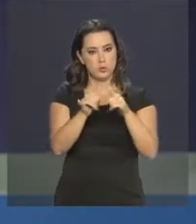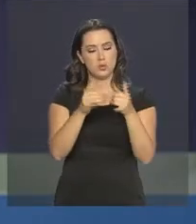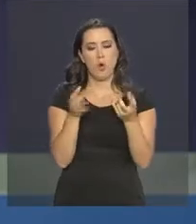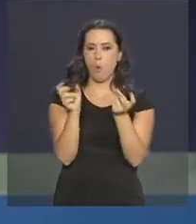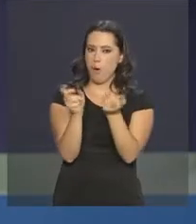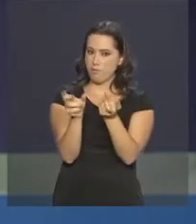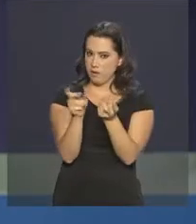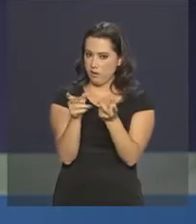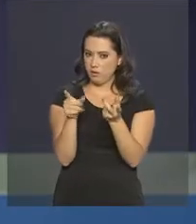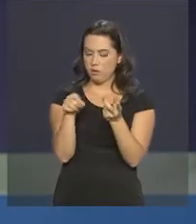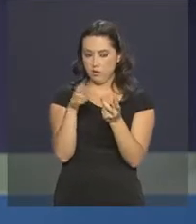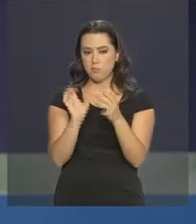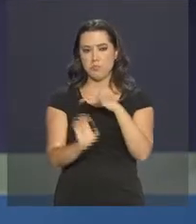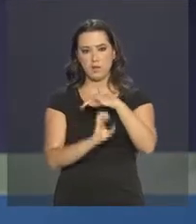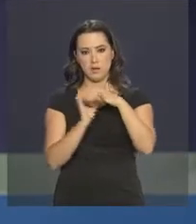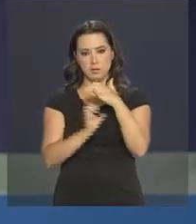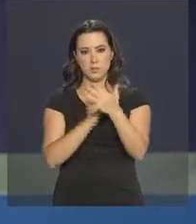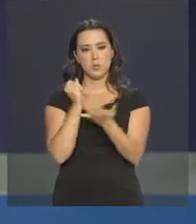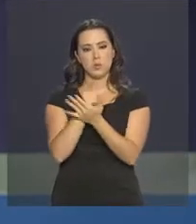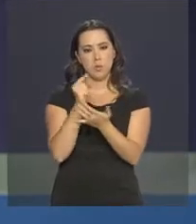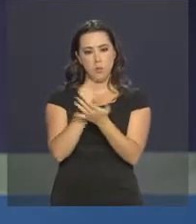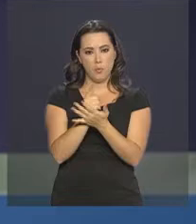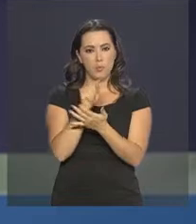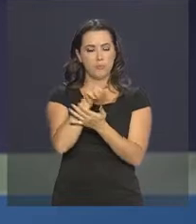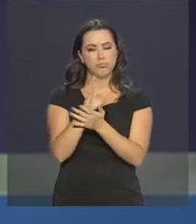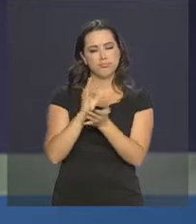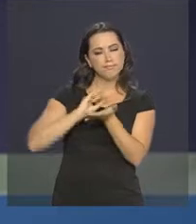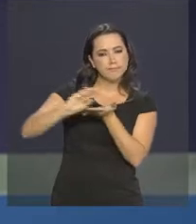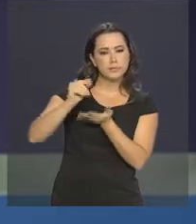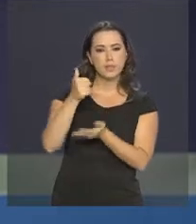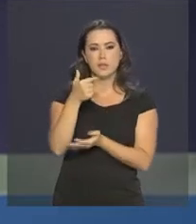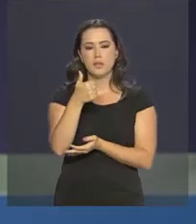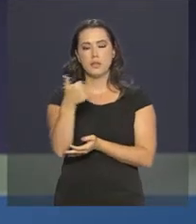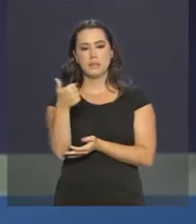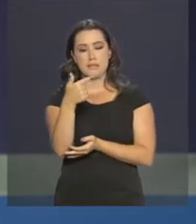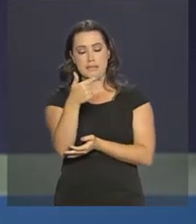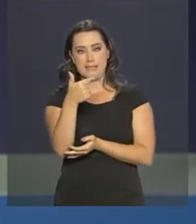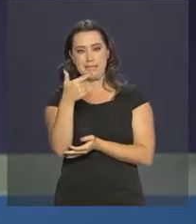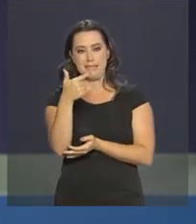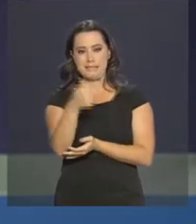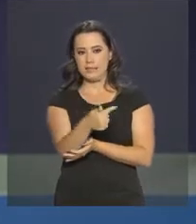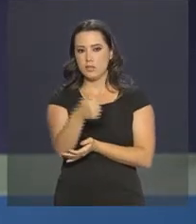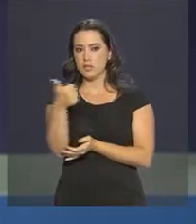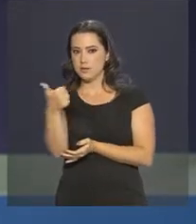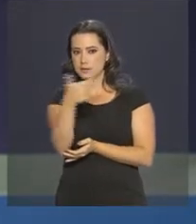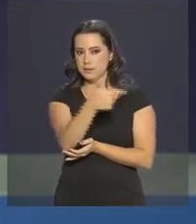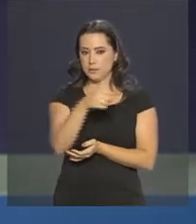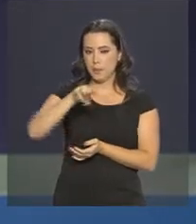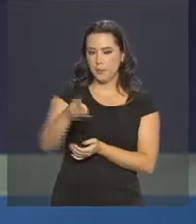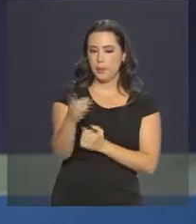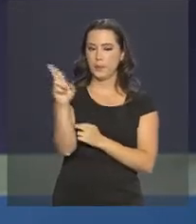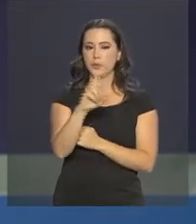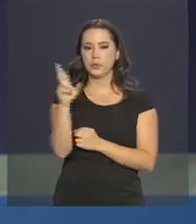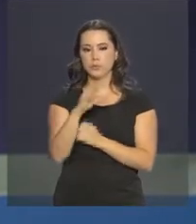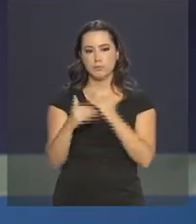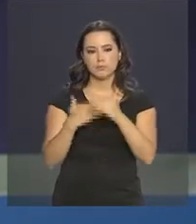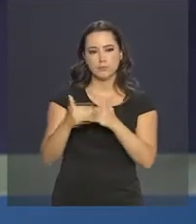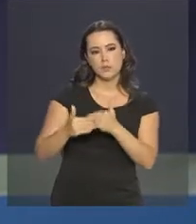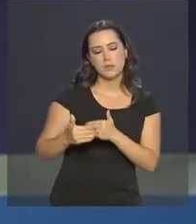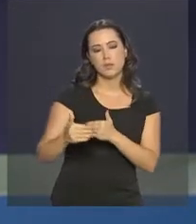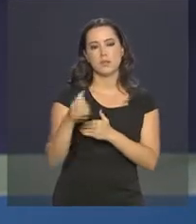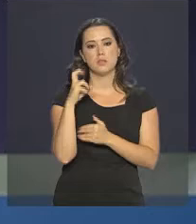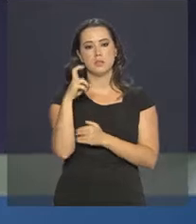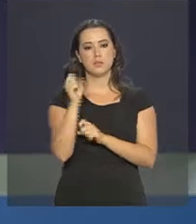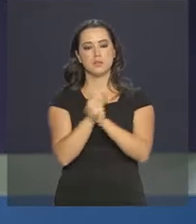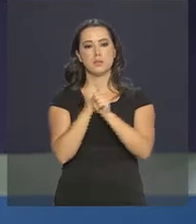venda à empresa compradora deve investir cerca de 712 milhões de reais nos próximos cinco anos que vão